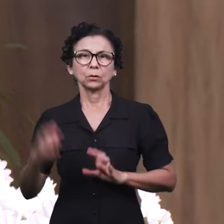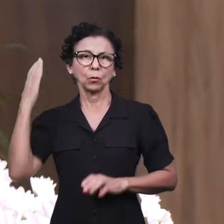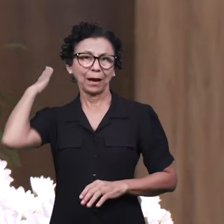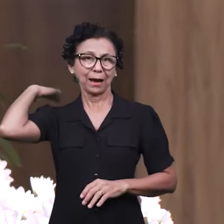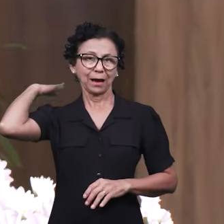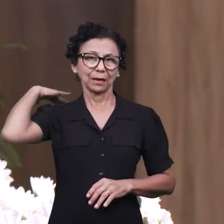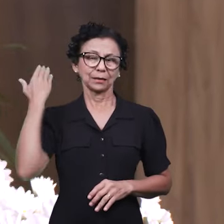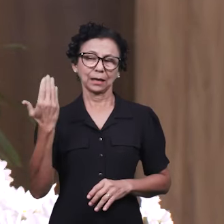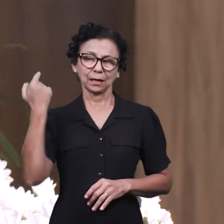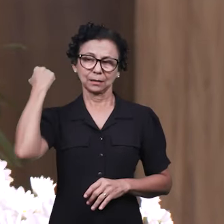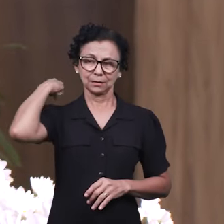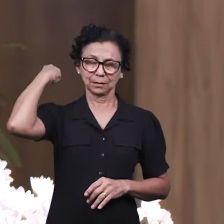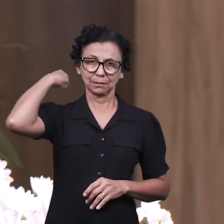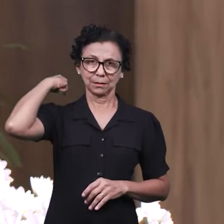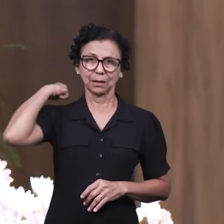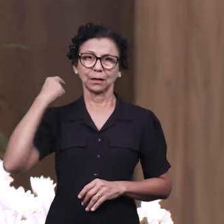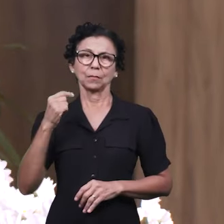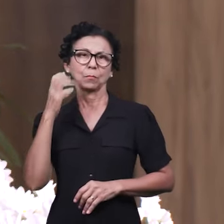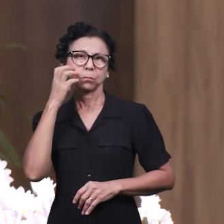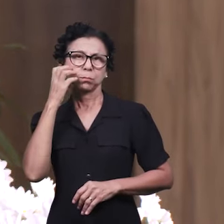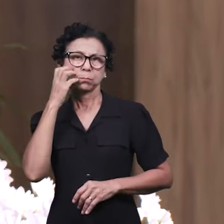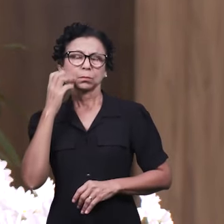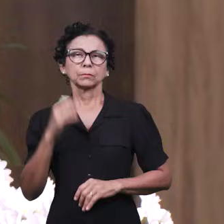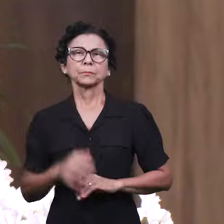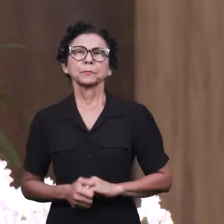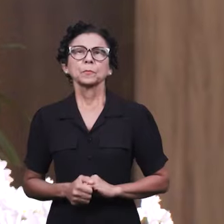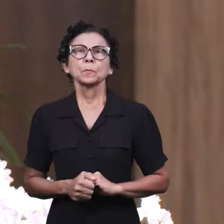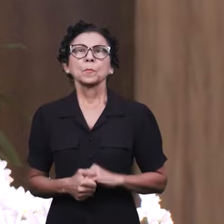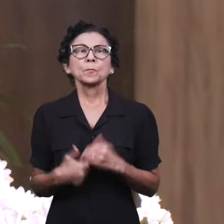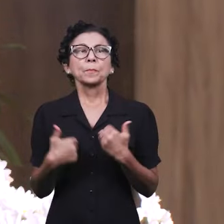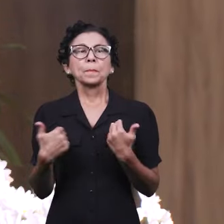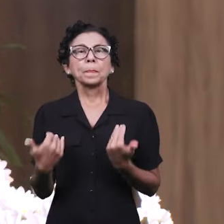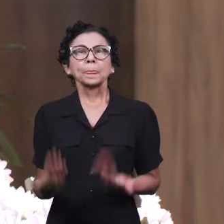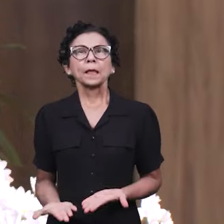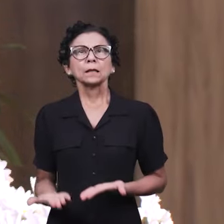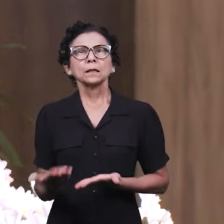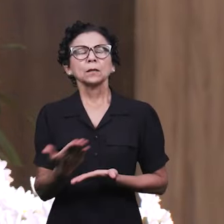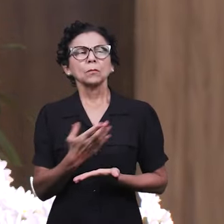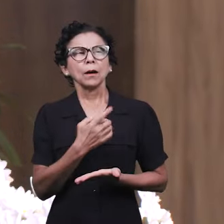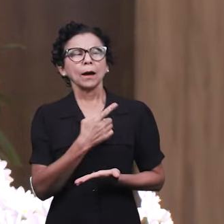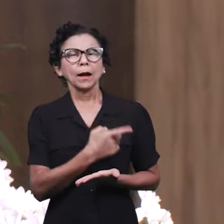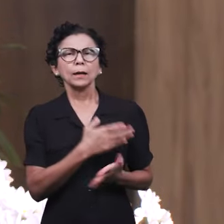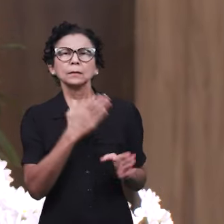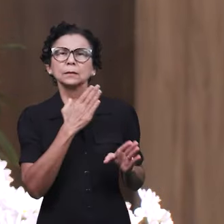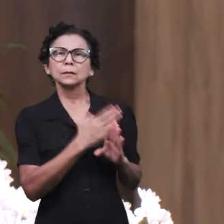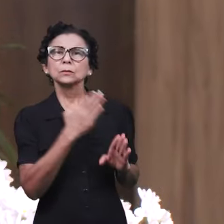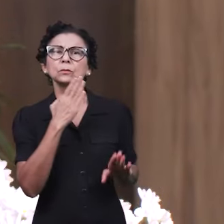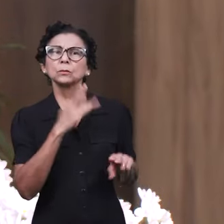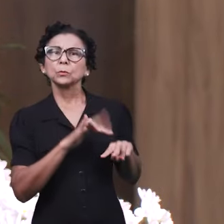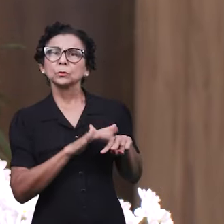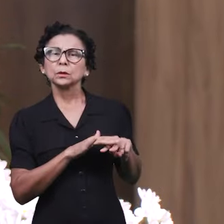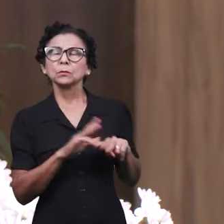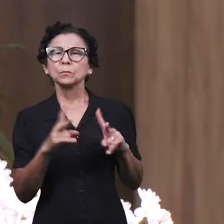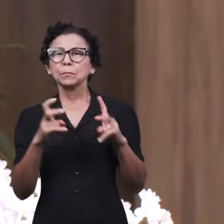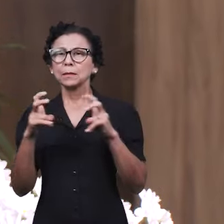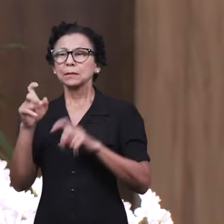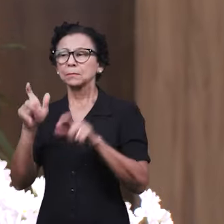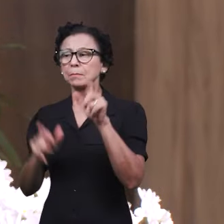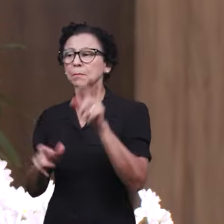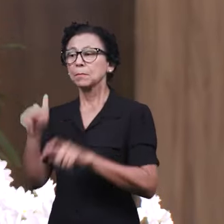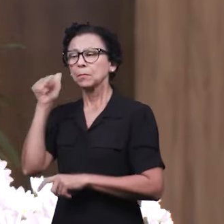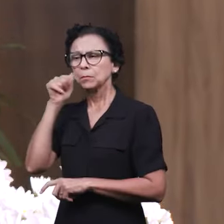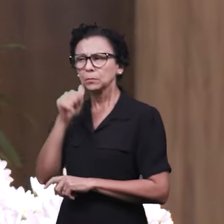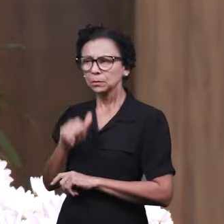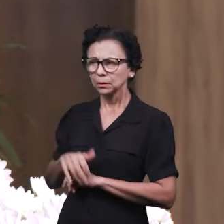lipedema E aí partindo desse desse diagnóstico a gente começou a perceber que outras mulheres sofriam muito com isso porque tem sintomas